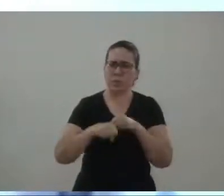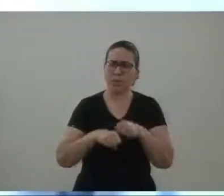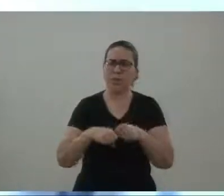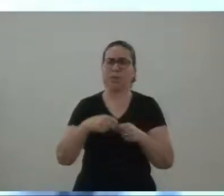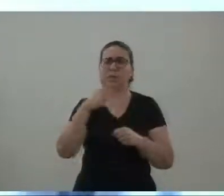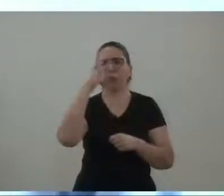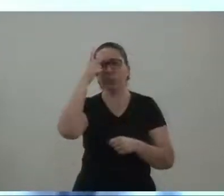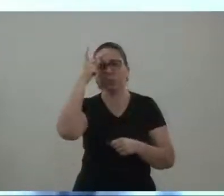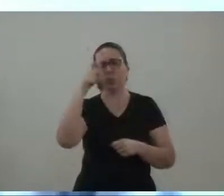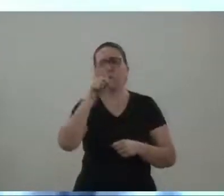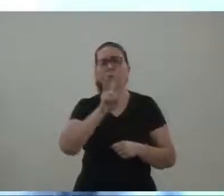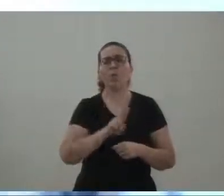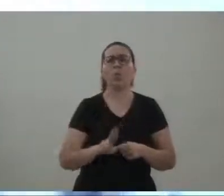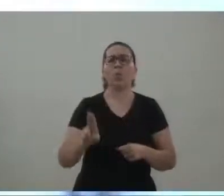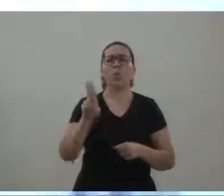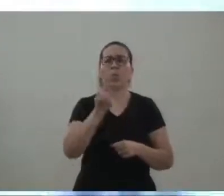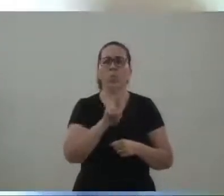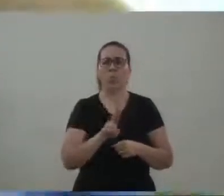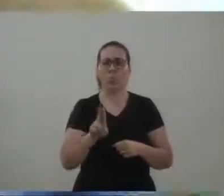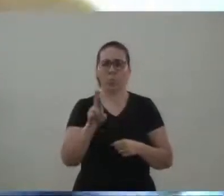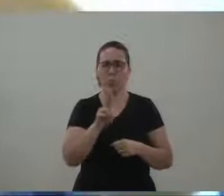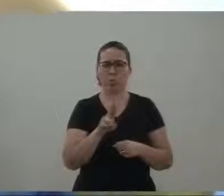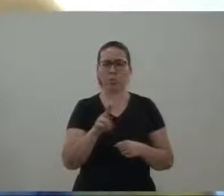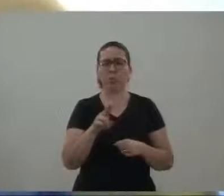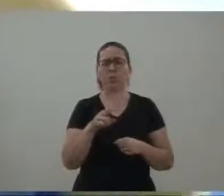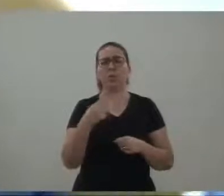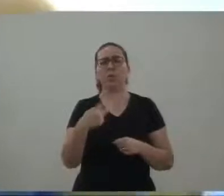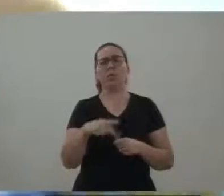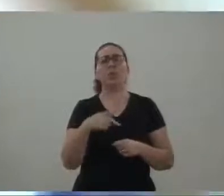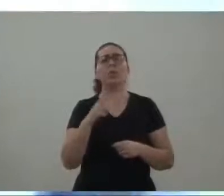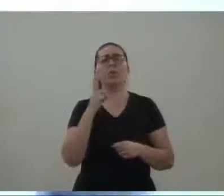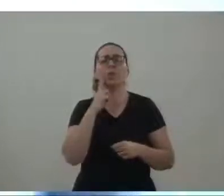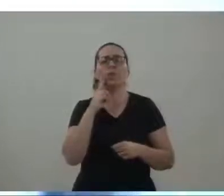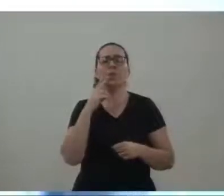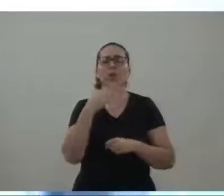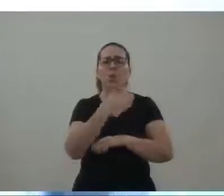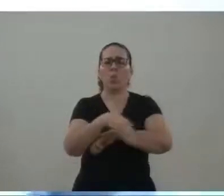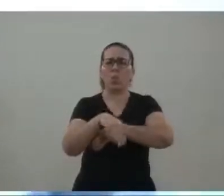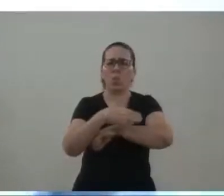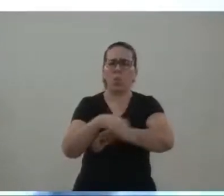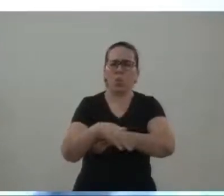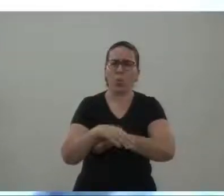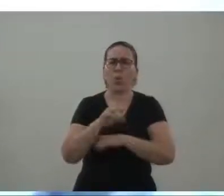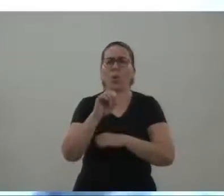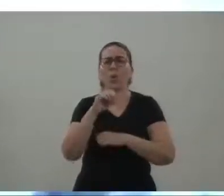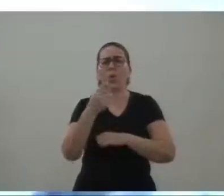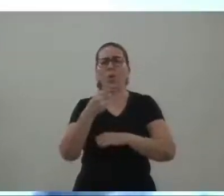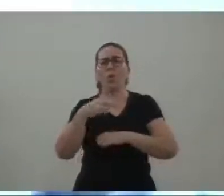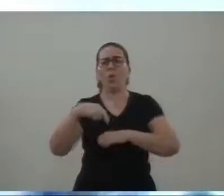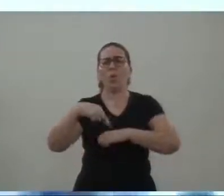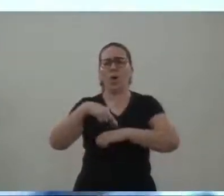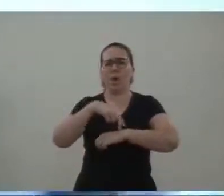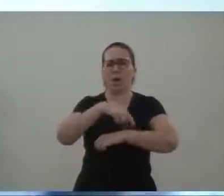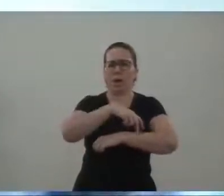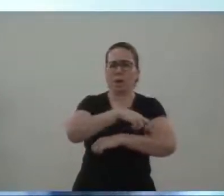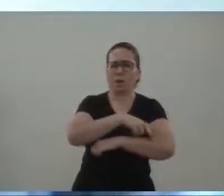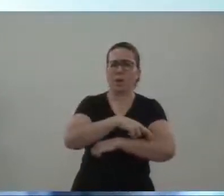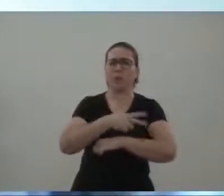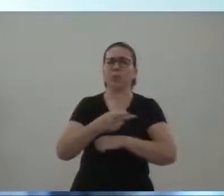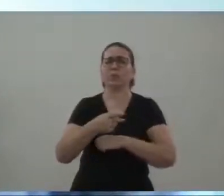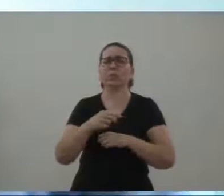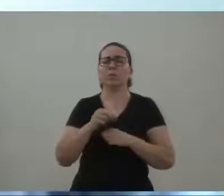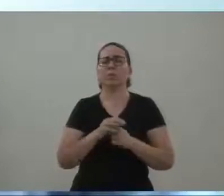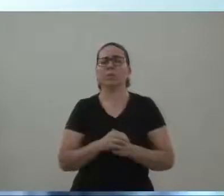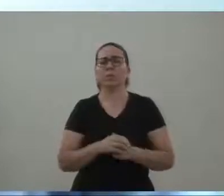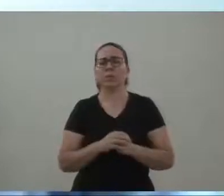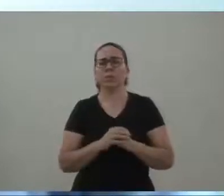pessoas que utilizam as vias da nossa cidade, sejam nas ruas, sejam nas calçadas, tanto para se locomoverem,